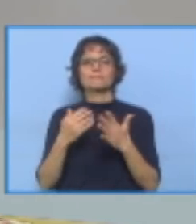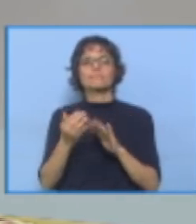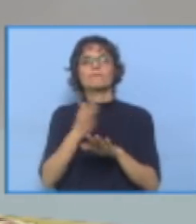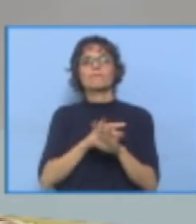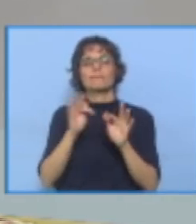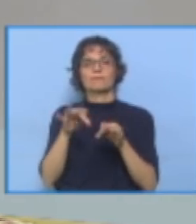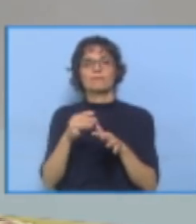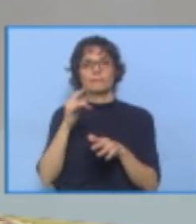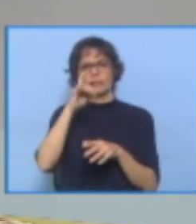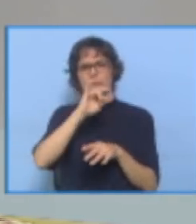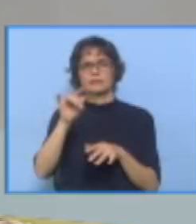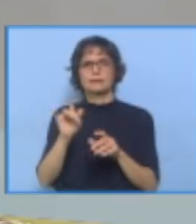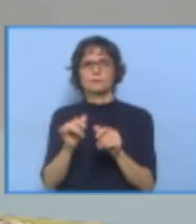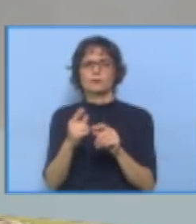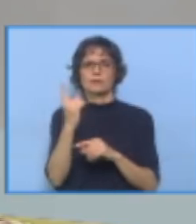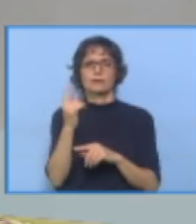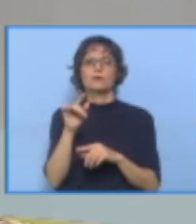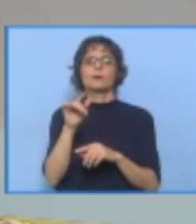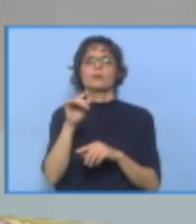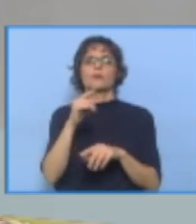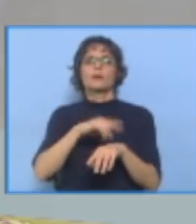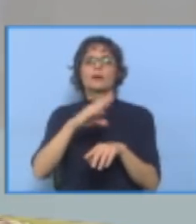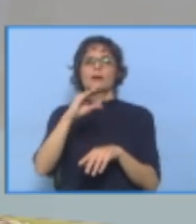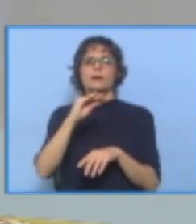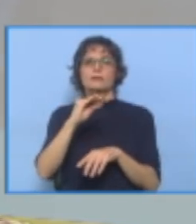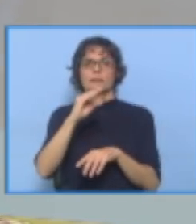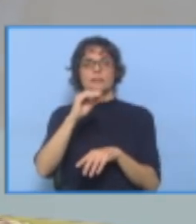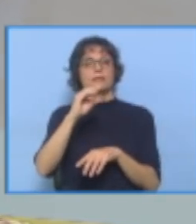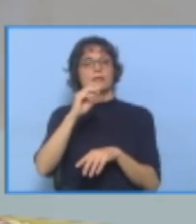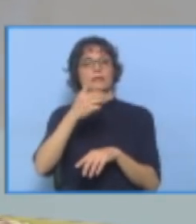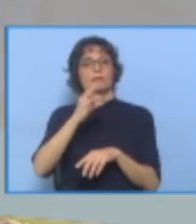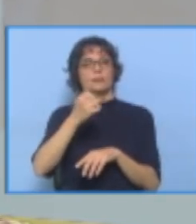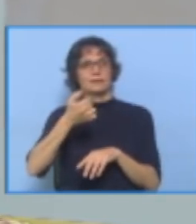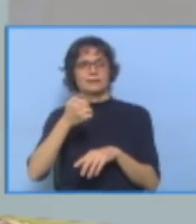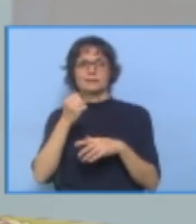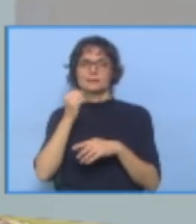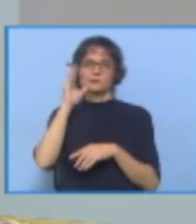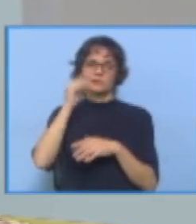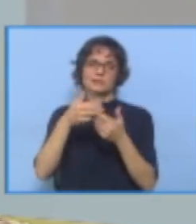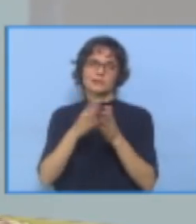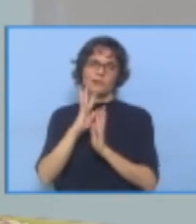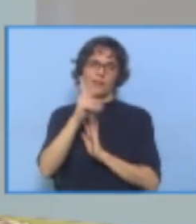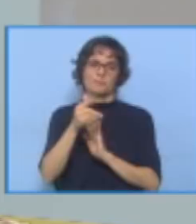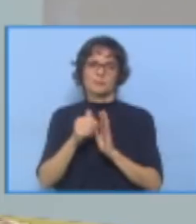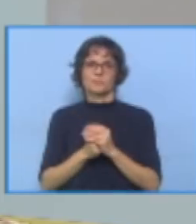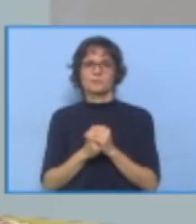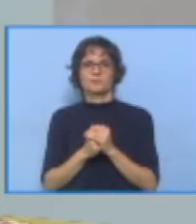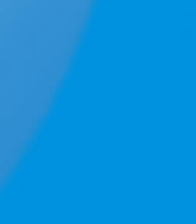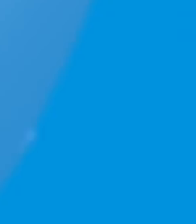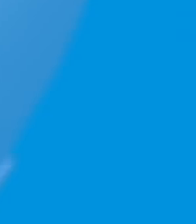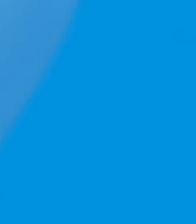nossa edição rádio na Antena 1, quando forem 22h45. Votos de uma ótima tarde e até amanhã, se Deus quiser.